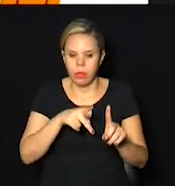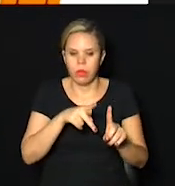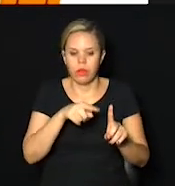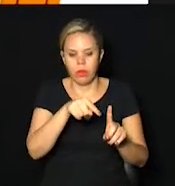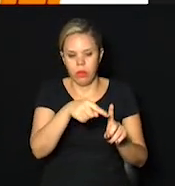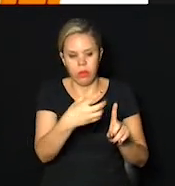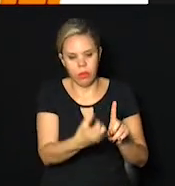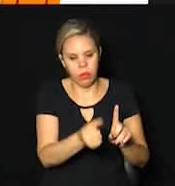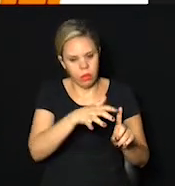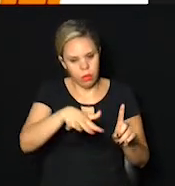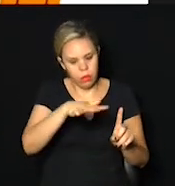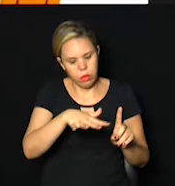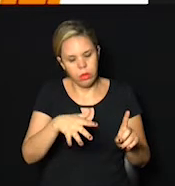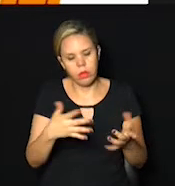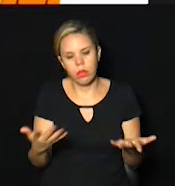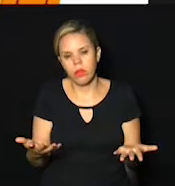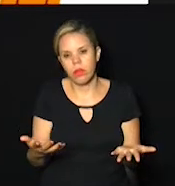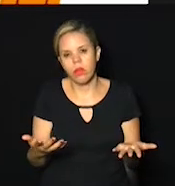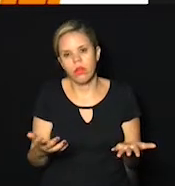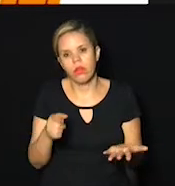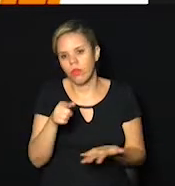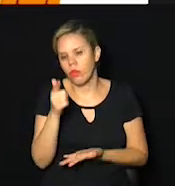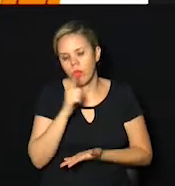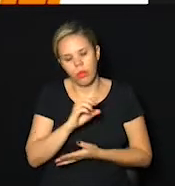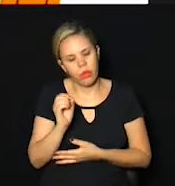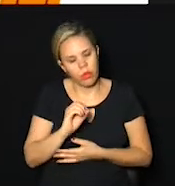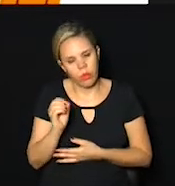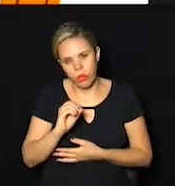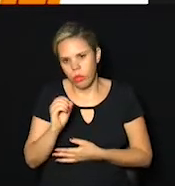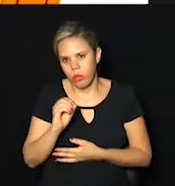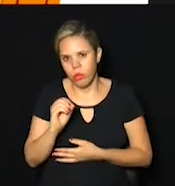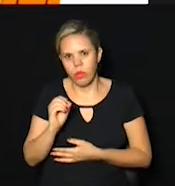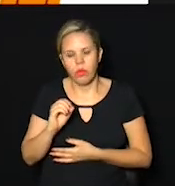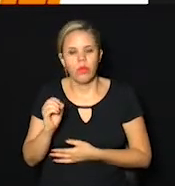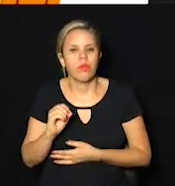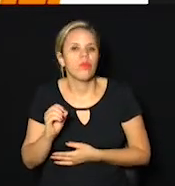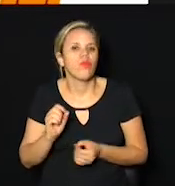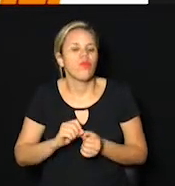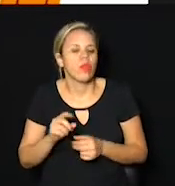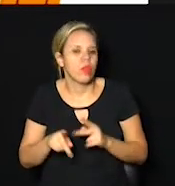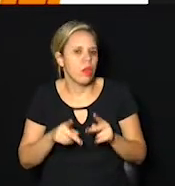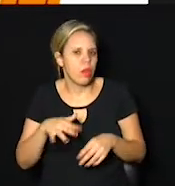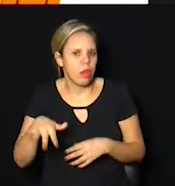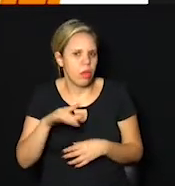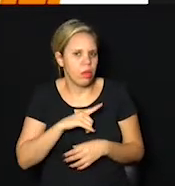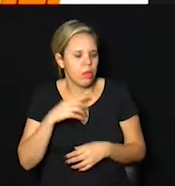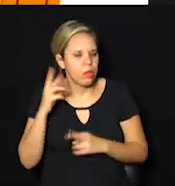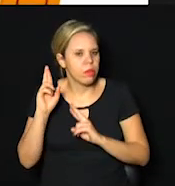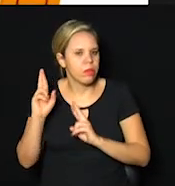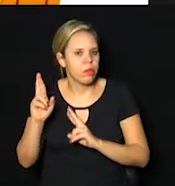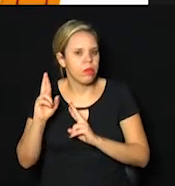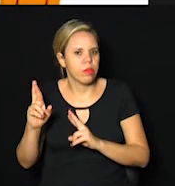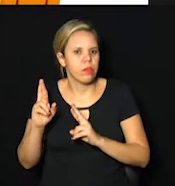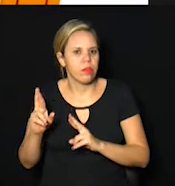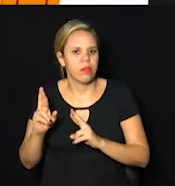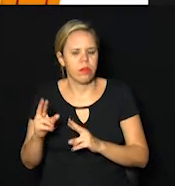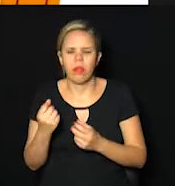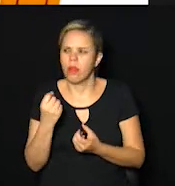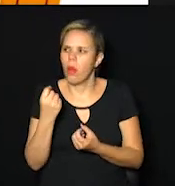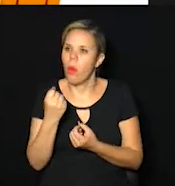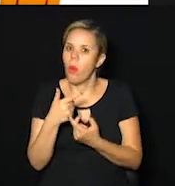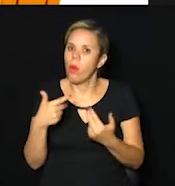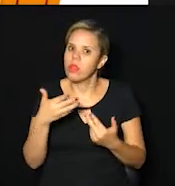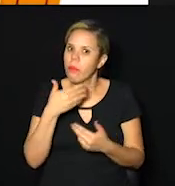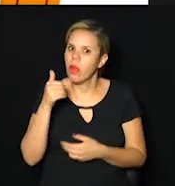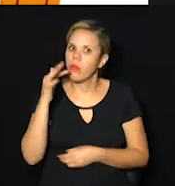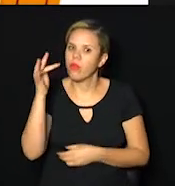nesse ponto hoje, se você não conseguir fazer com que as pessoas tenham esperança de que há algo melhor no